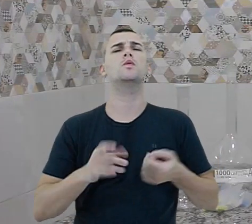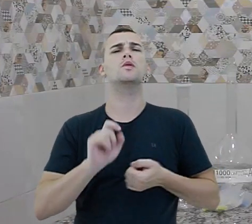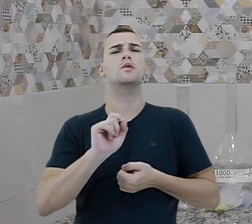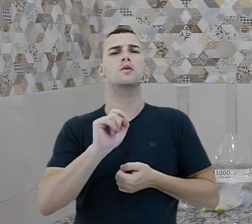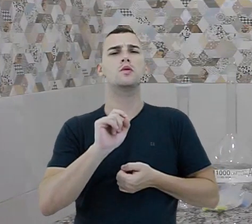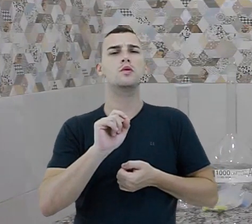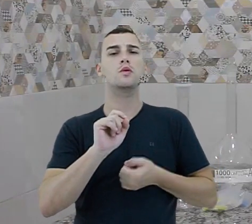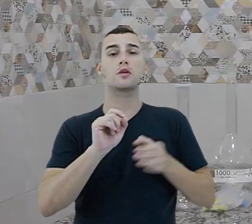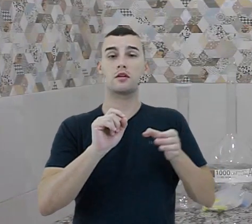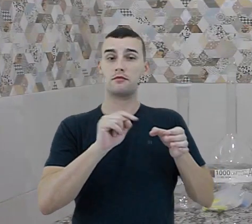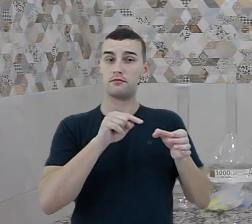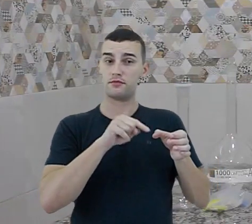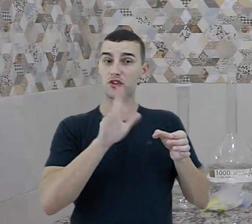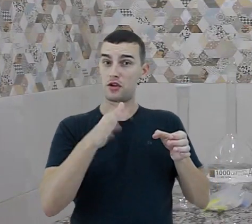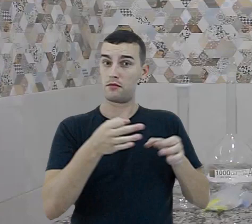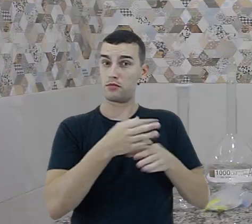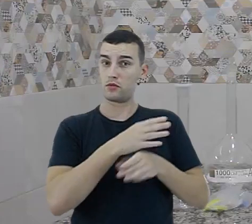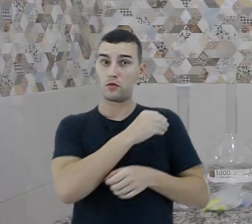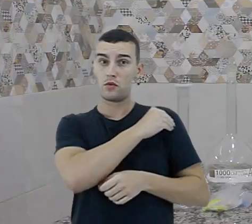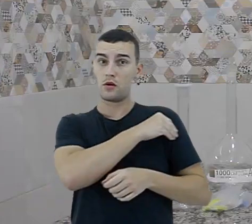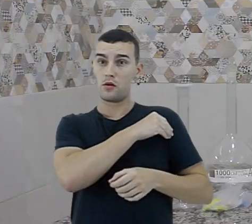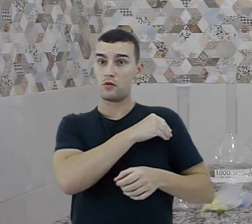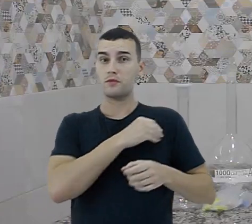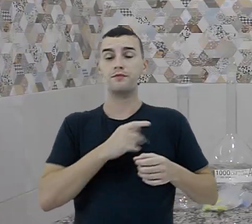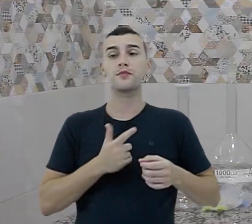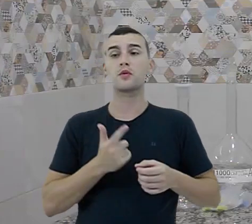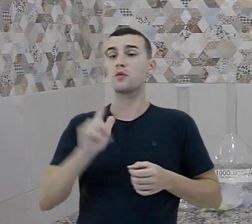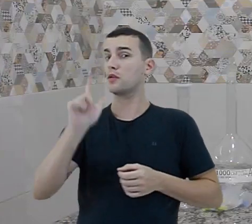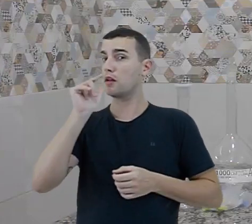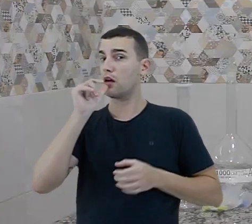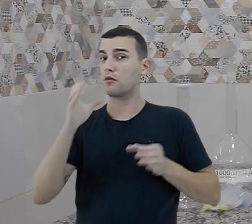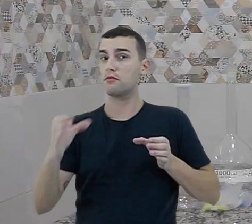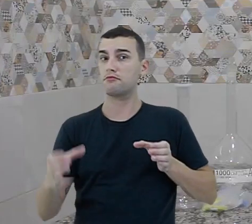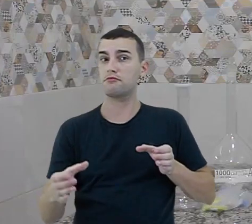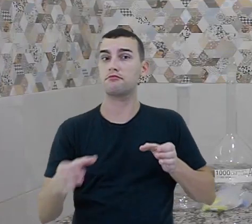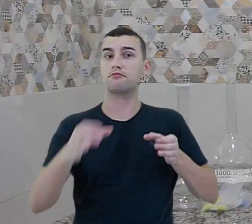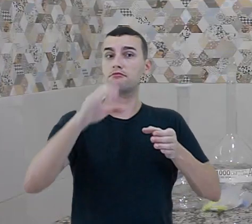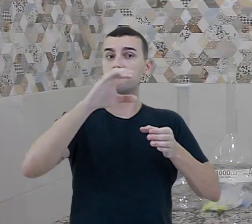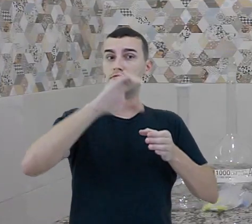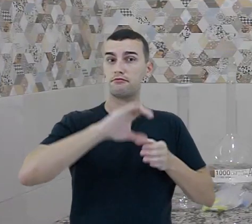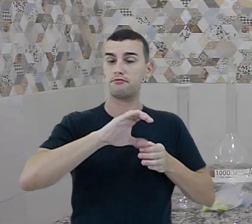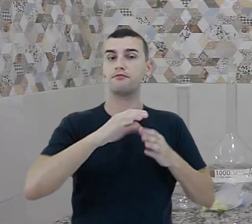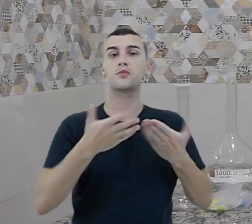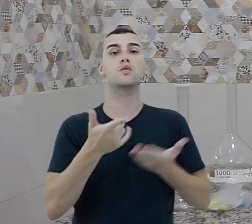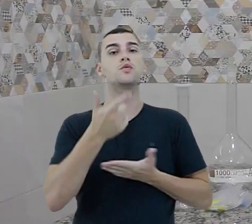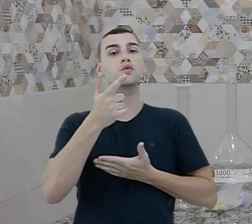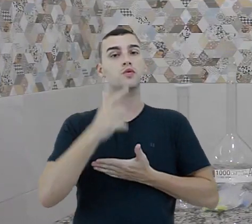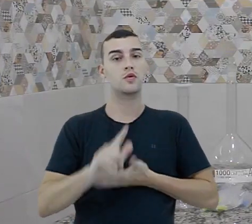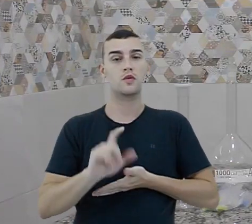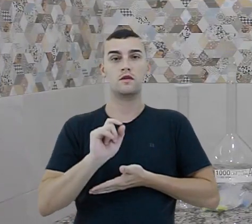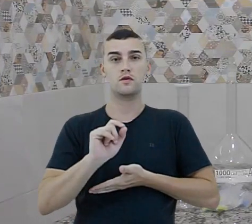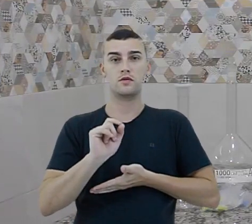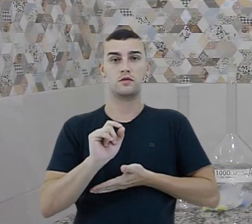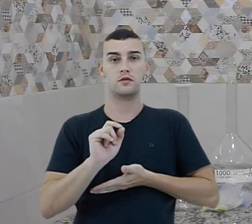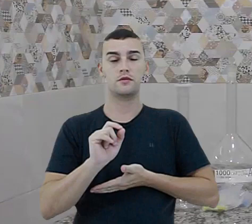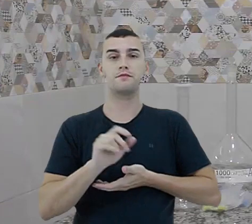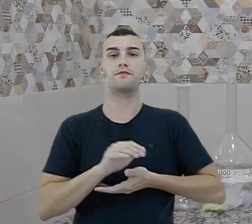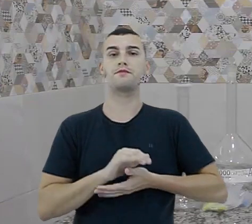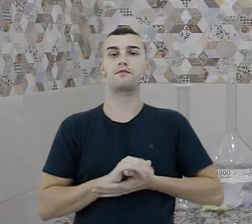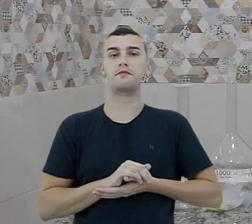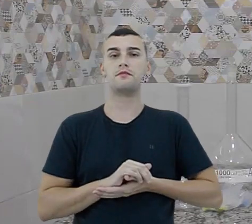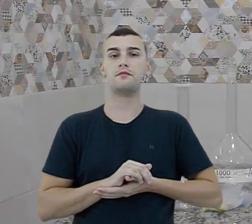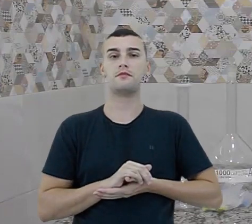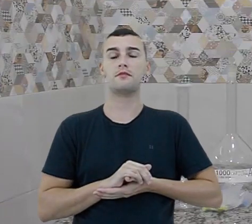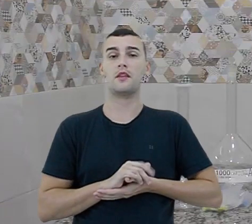E o que é que eu vou fazer agora? Vou completar com água. Então, novamente, eu venho aqui o